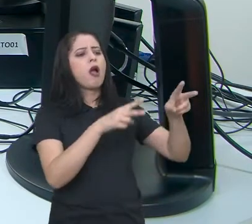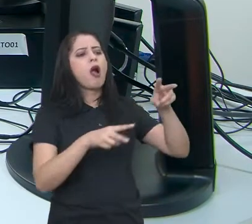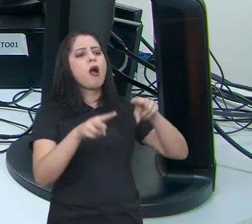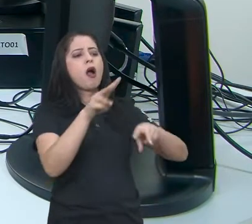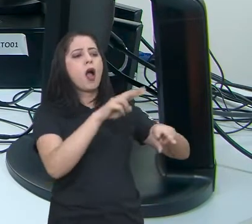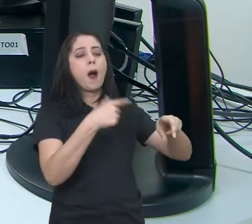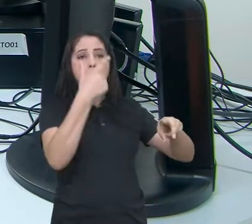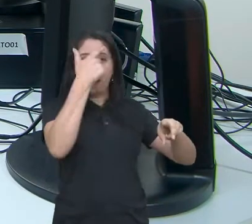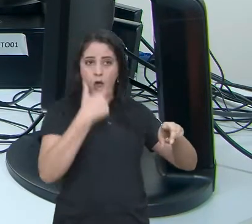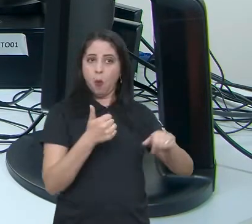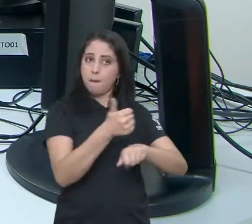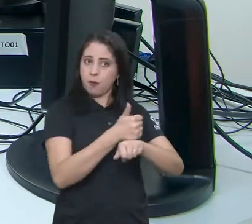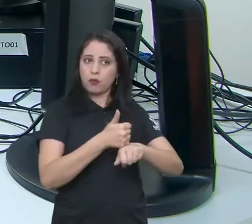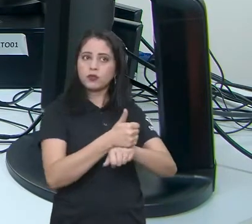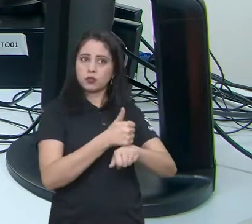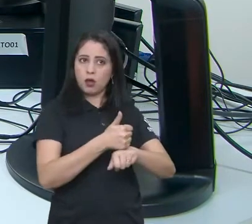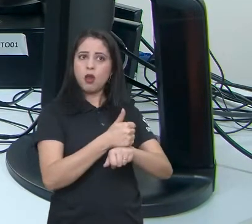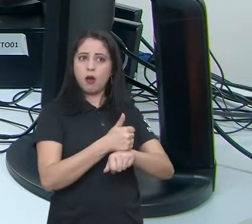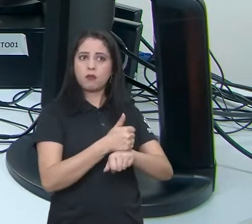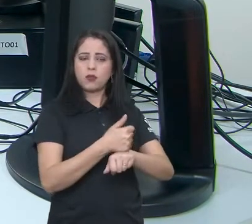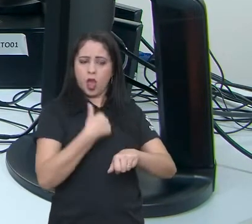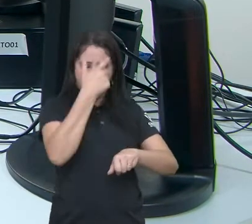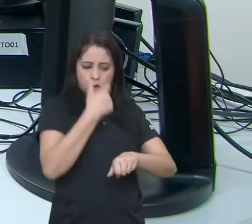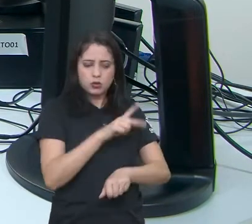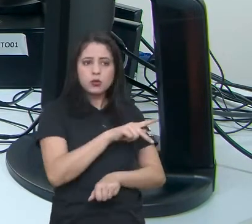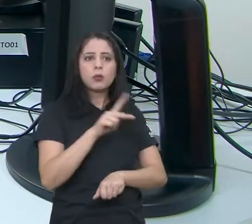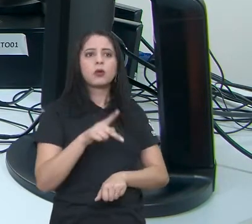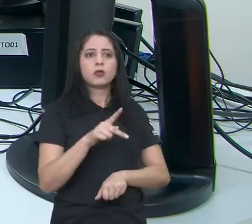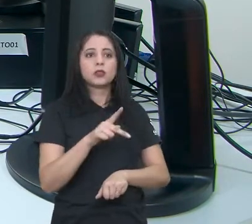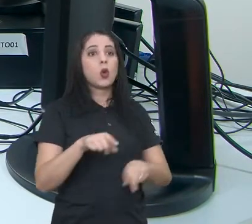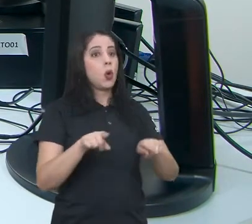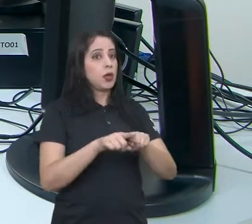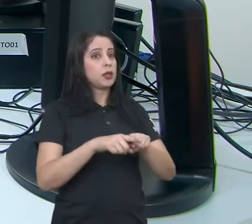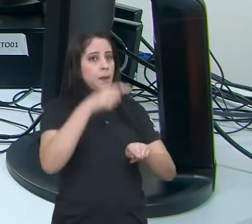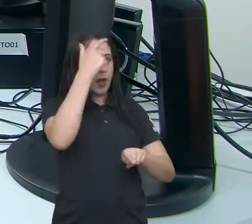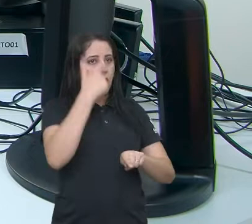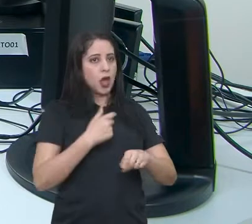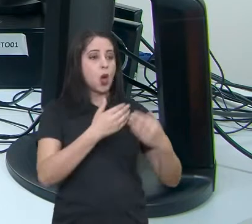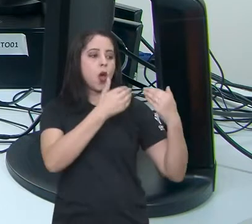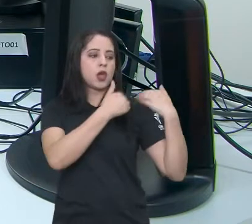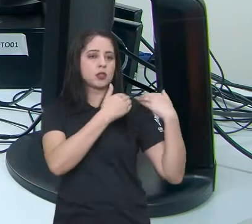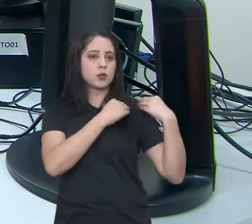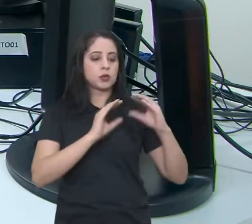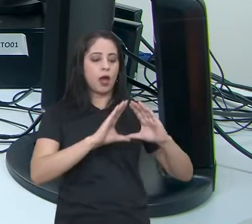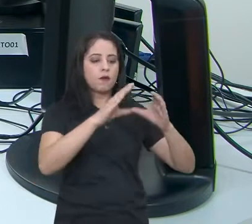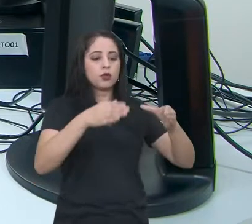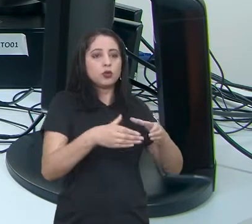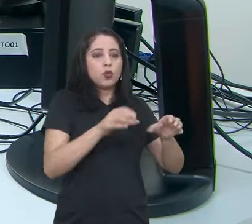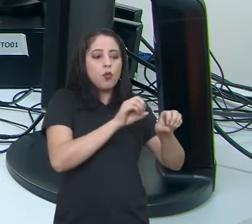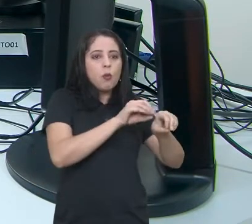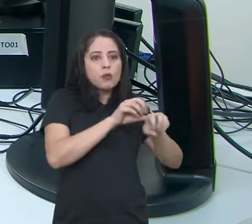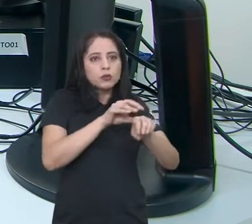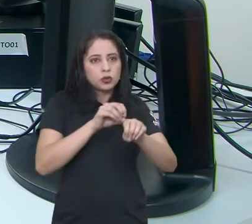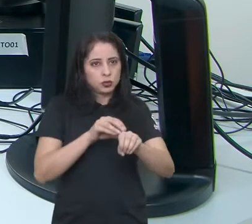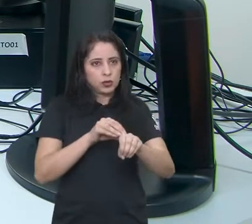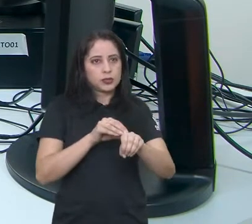atuação profissional e também faço parte, né, como relator da Comissão de Educação. Então, nós